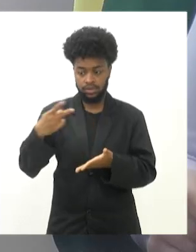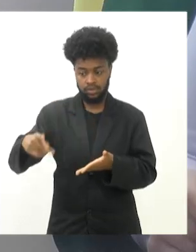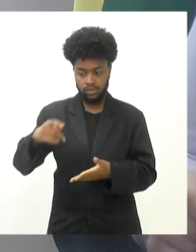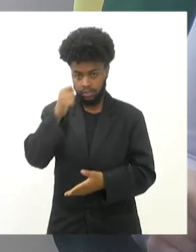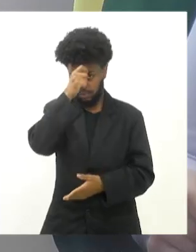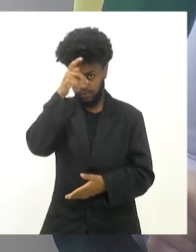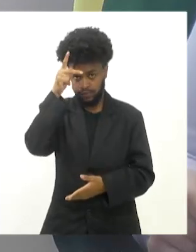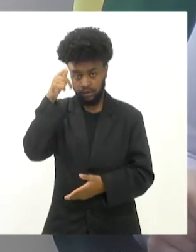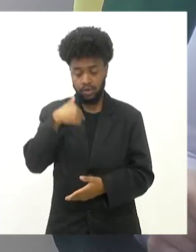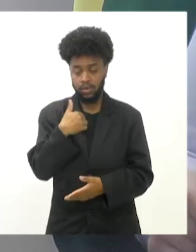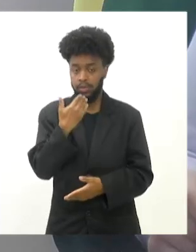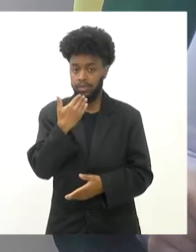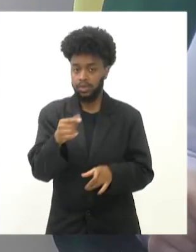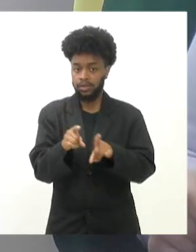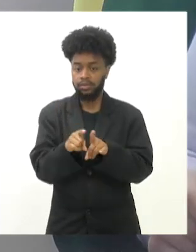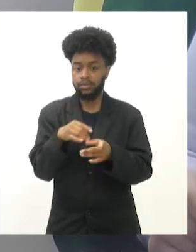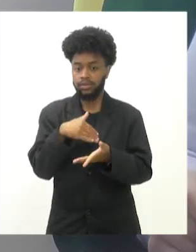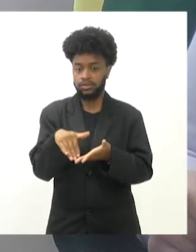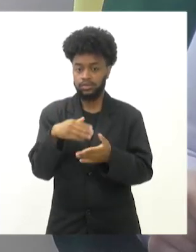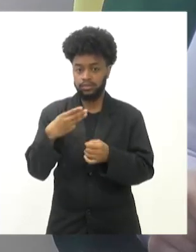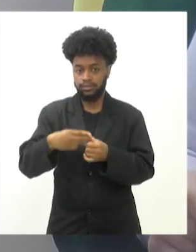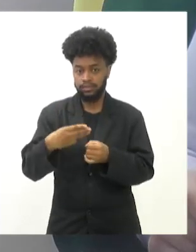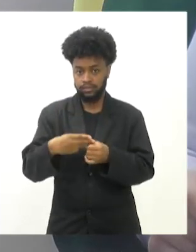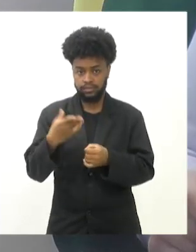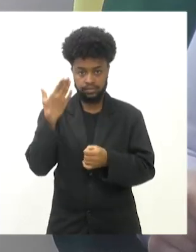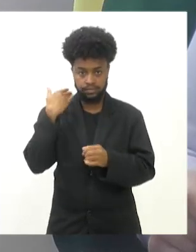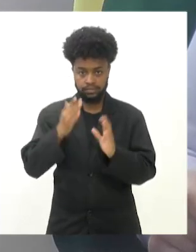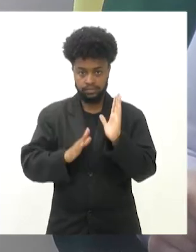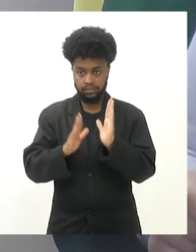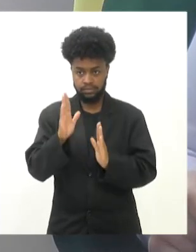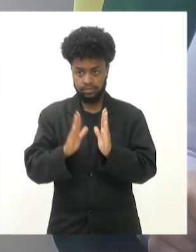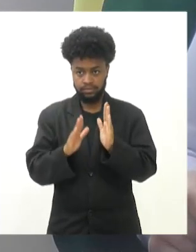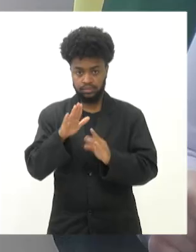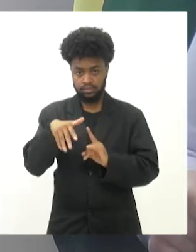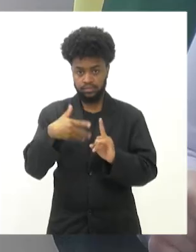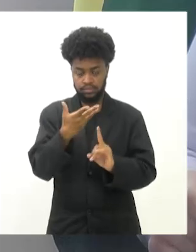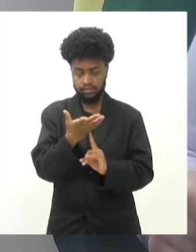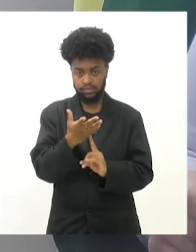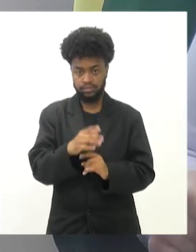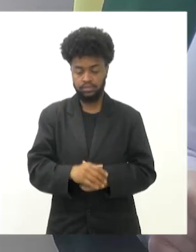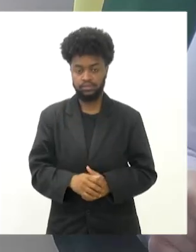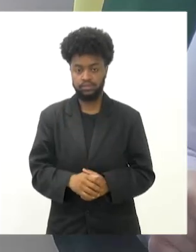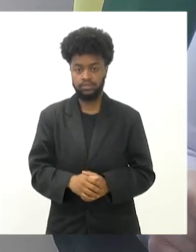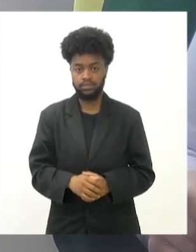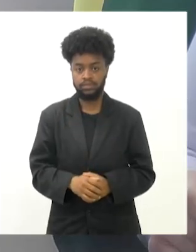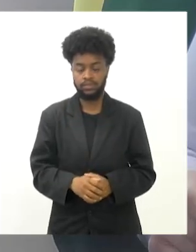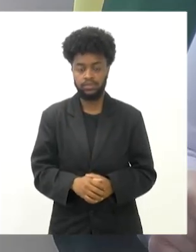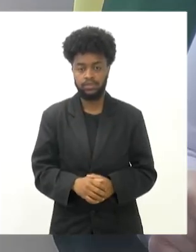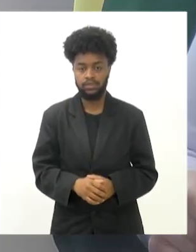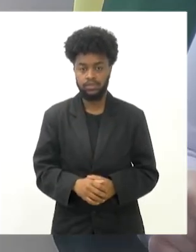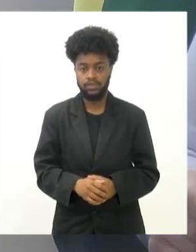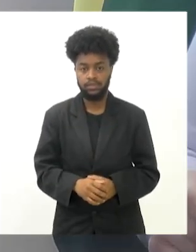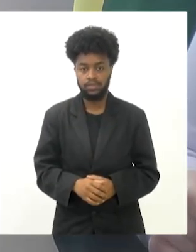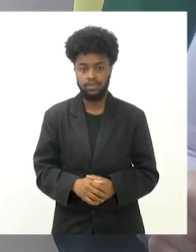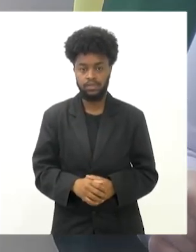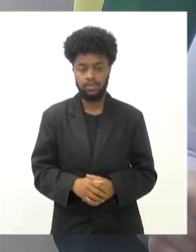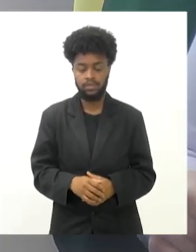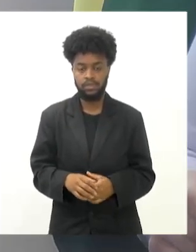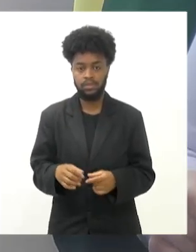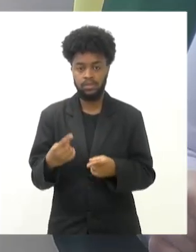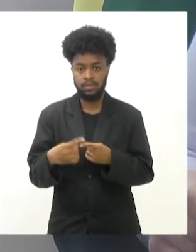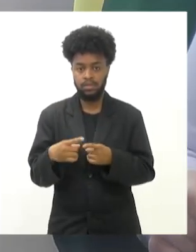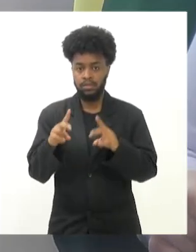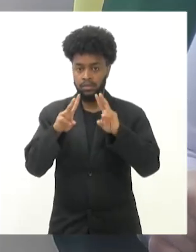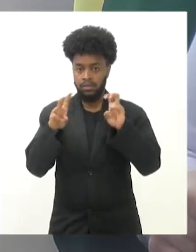eu gostaria também de incluir o secretário municipal à época de meio ambiente, uma vez que era a